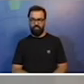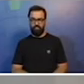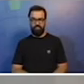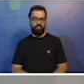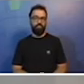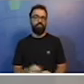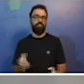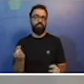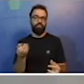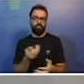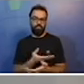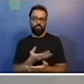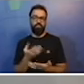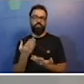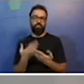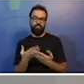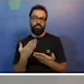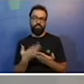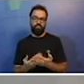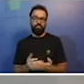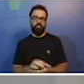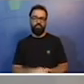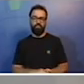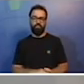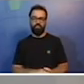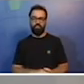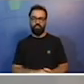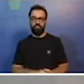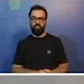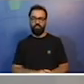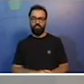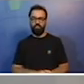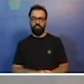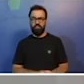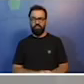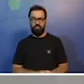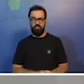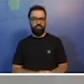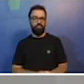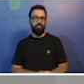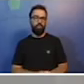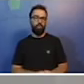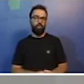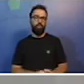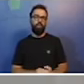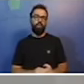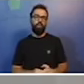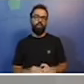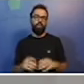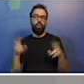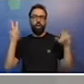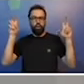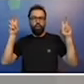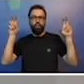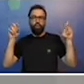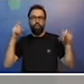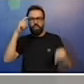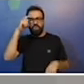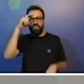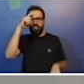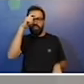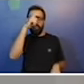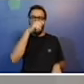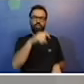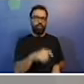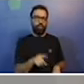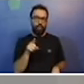E assim nós terminamos mais uma videoaula. Como é uma matéria um pouquinho mais complexa por se tratar de